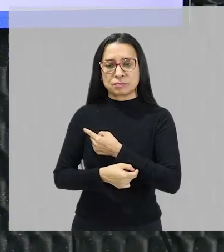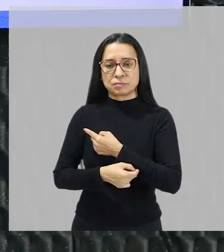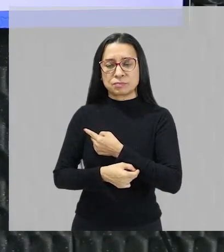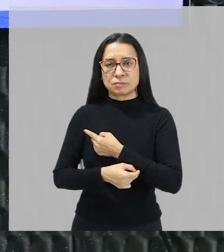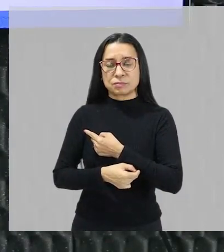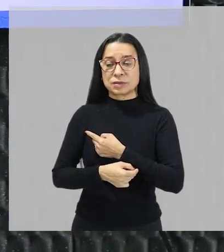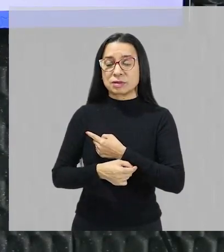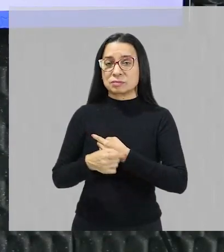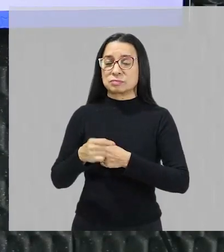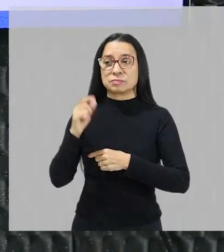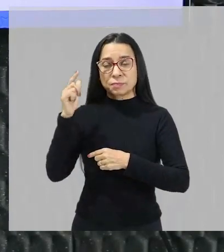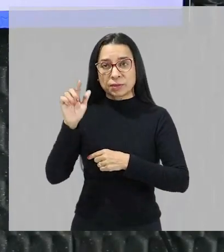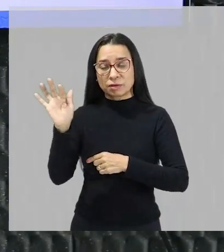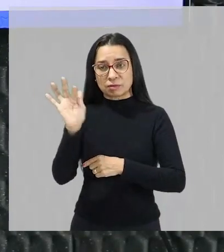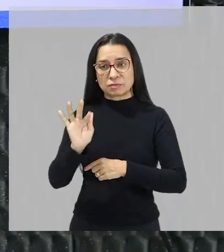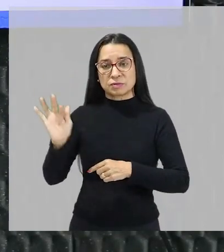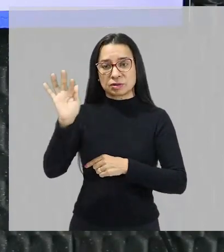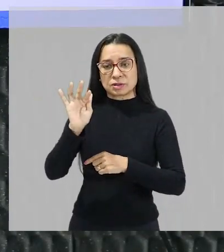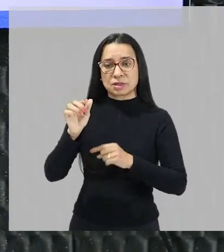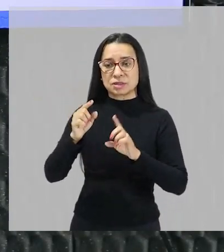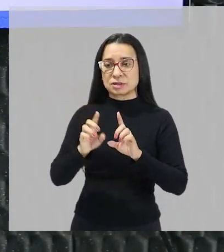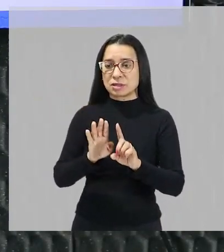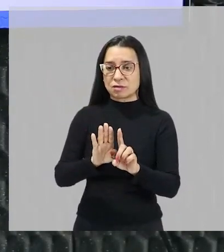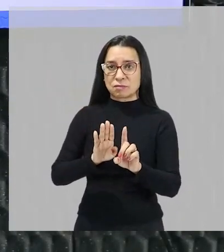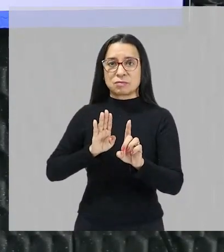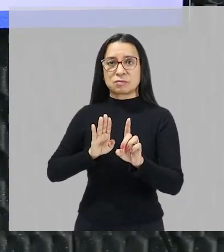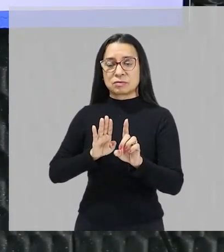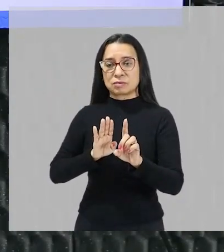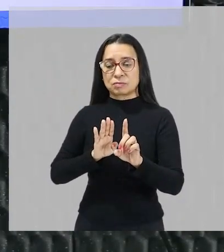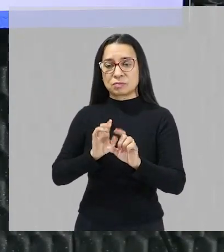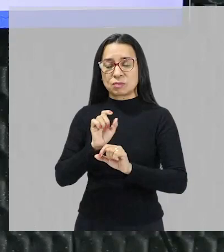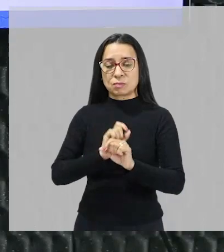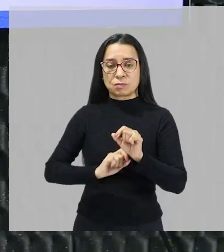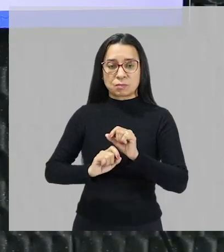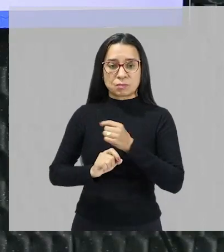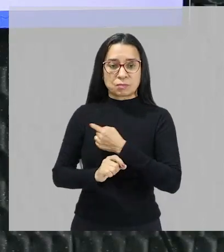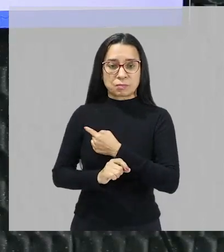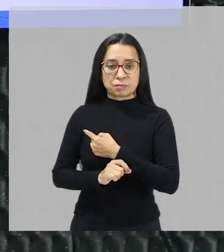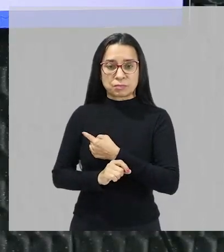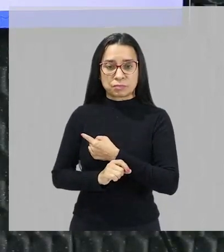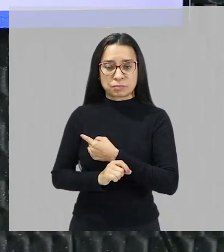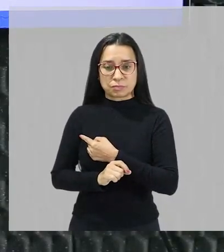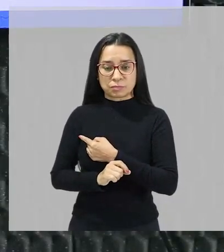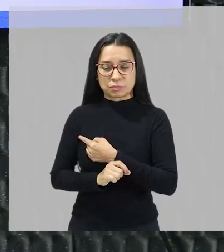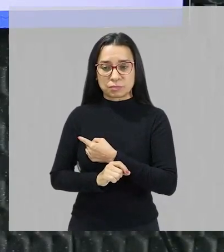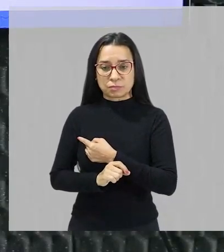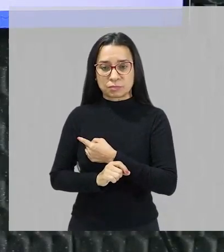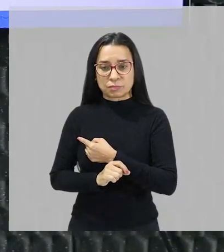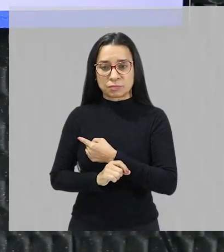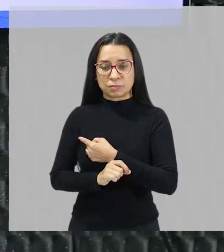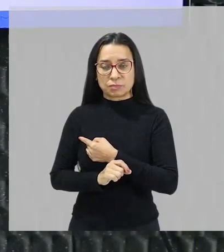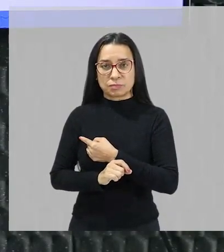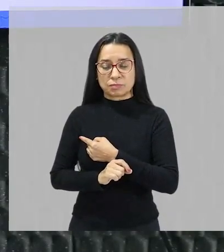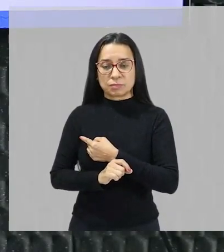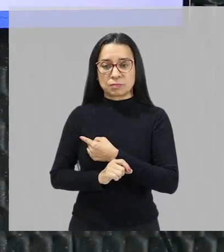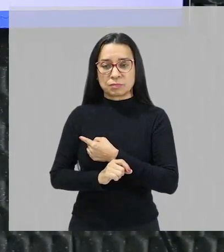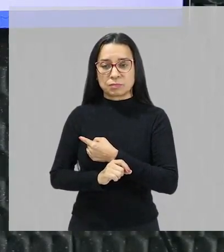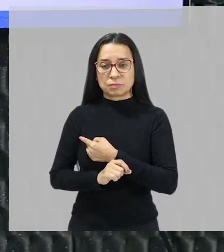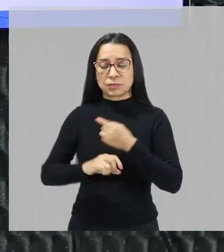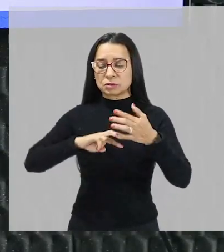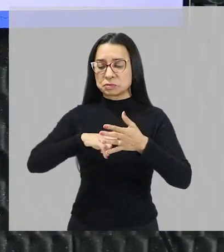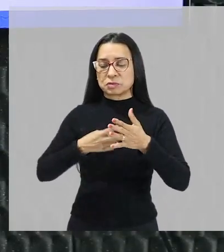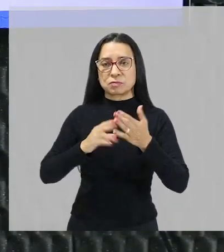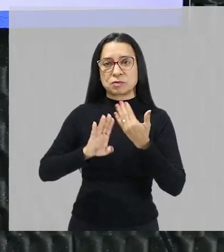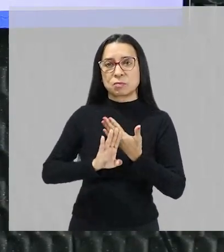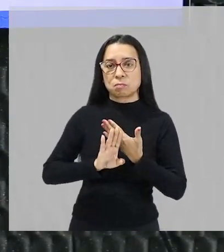francês para trás. En avant ou en avantou vem de avant, em francês, que significa